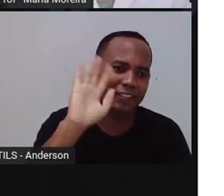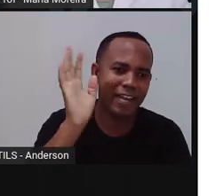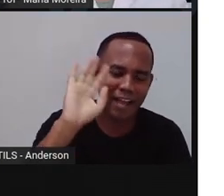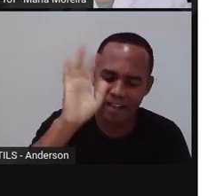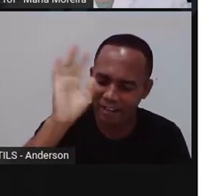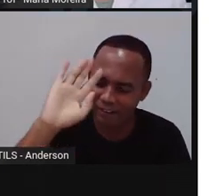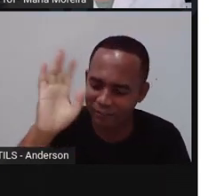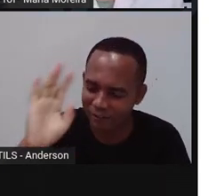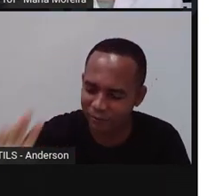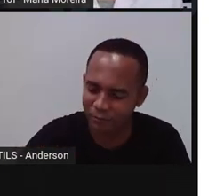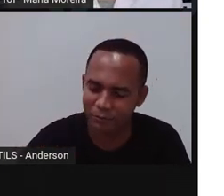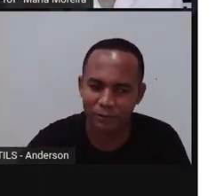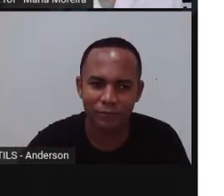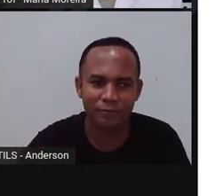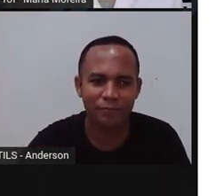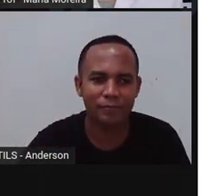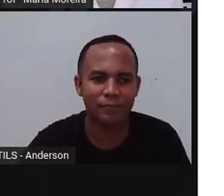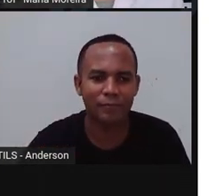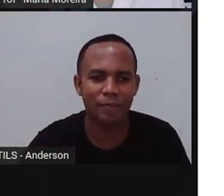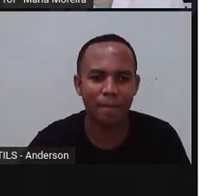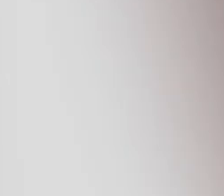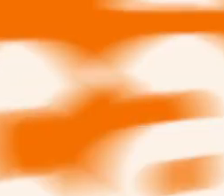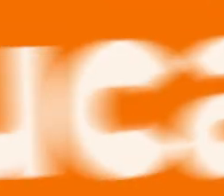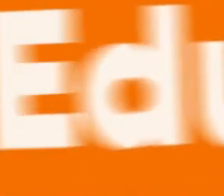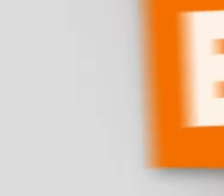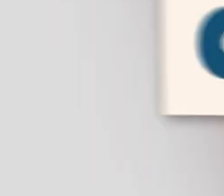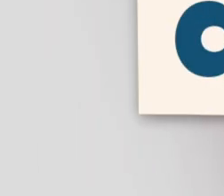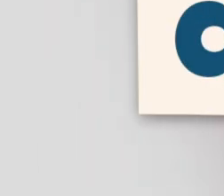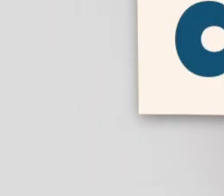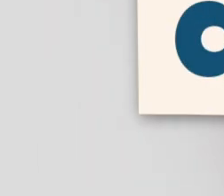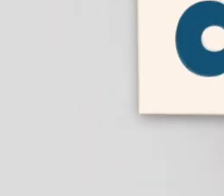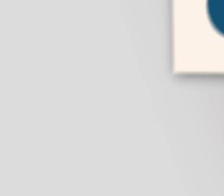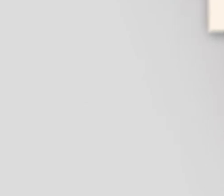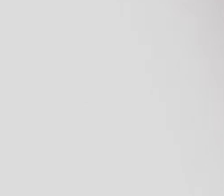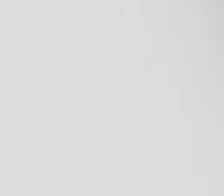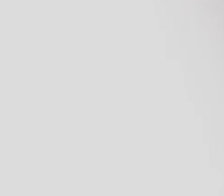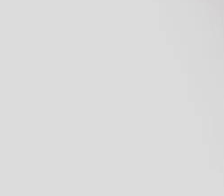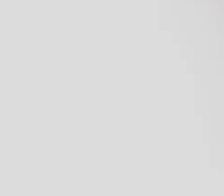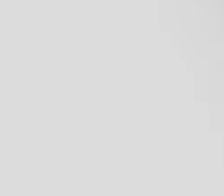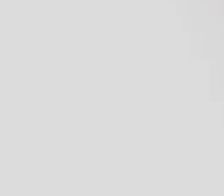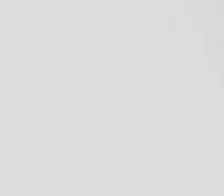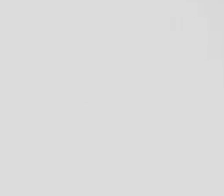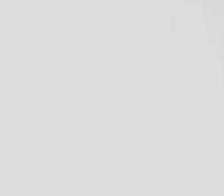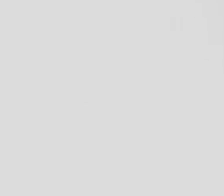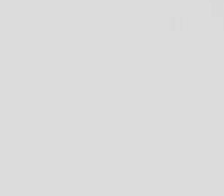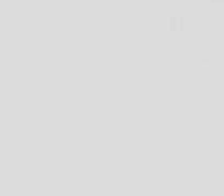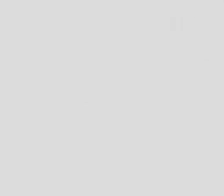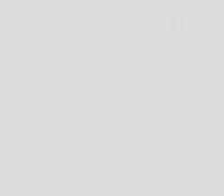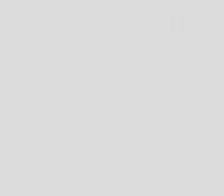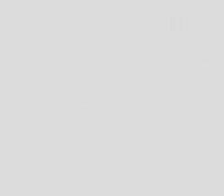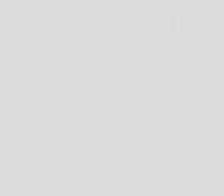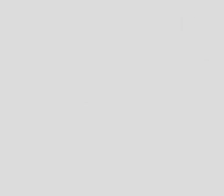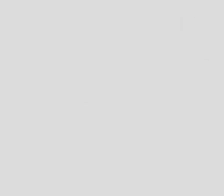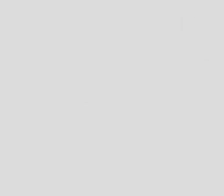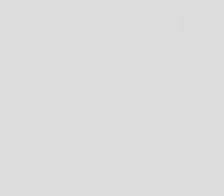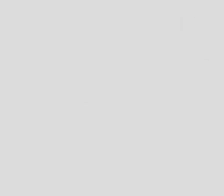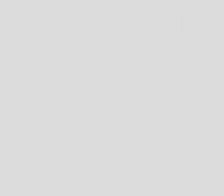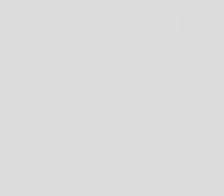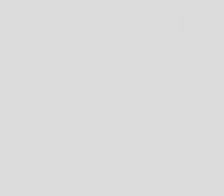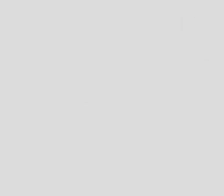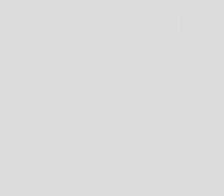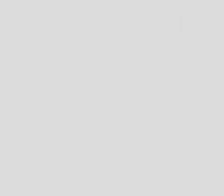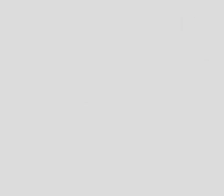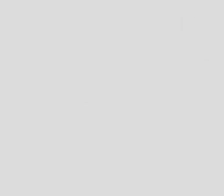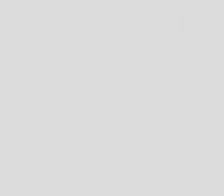Estaremos juntos novamente. Beijo e tchau. Beijo e tchau. Beijo tchau. Amém.